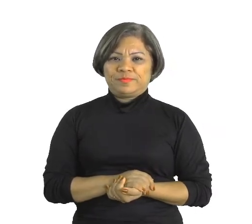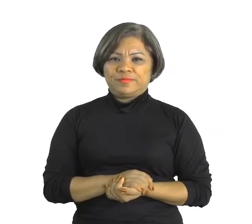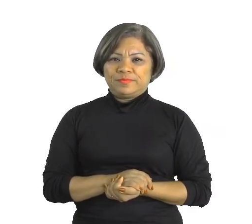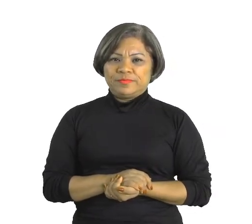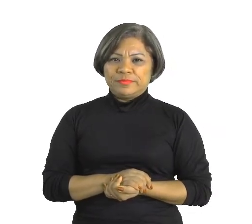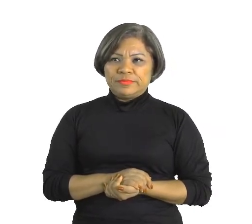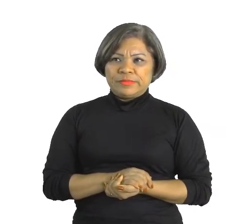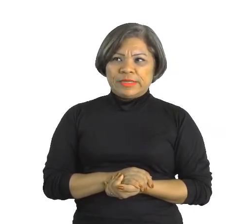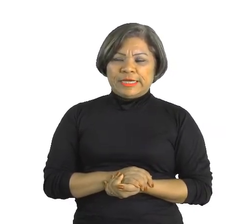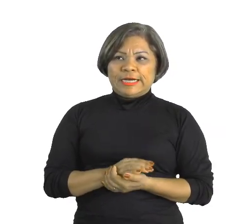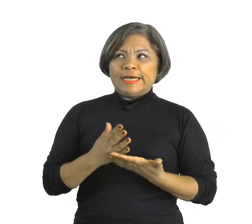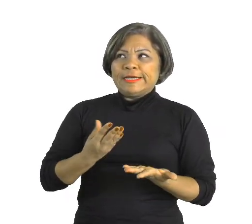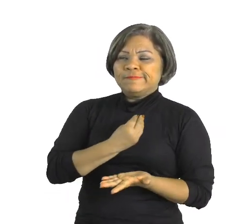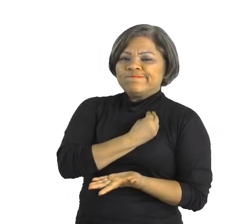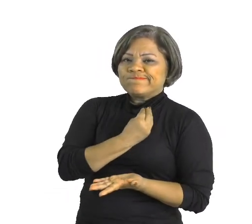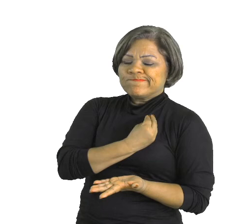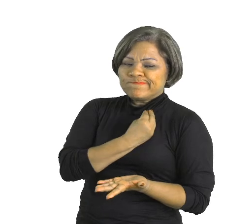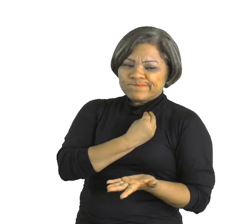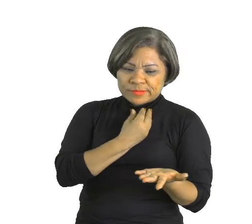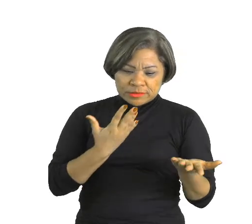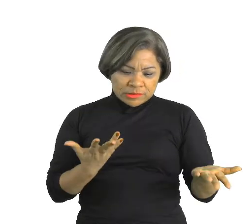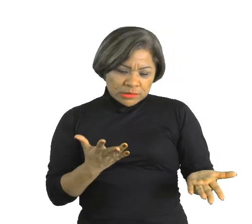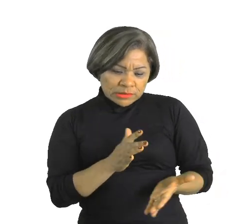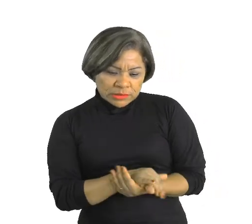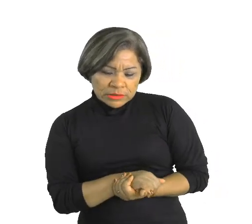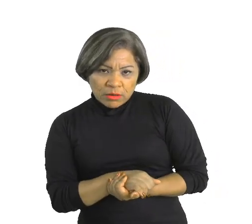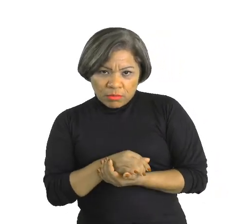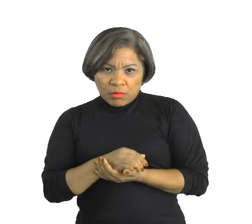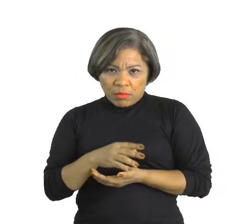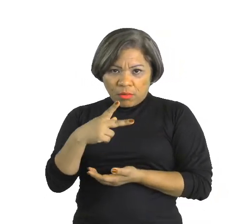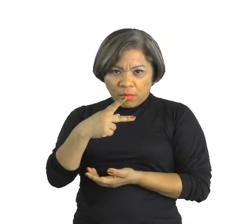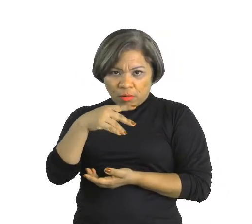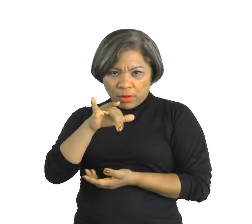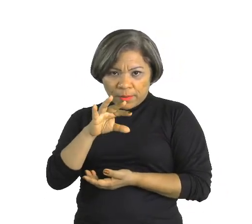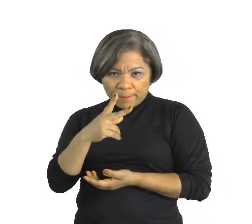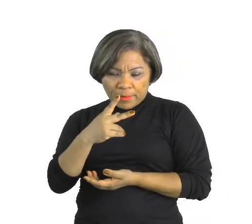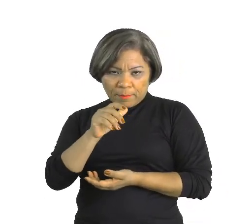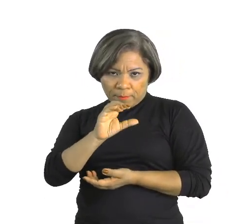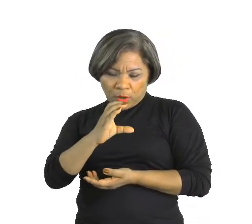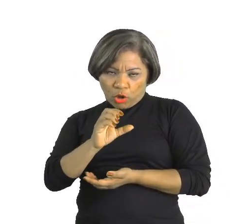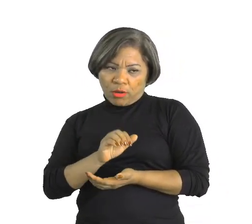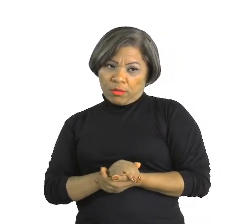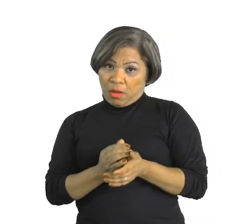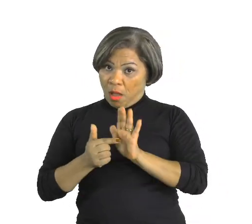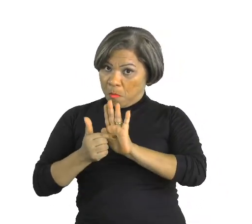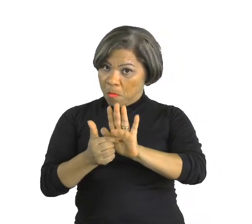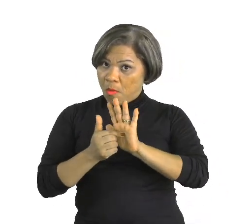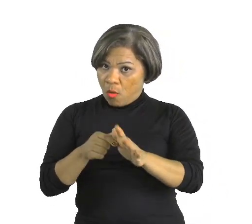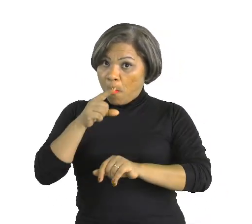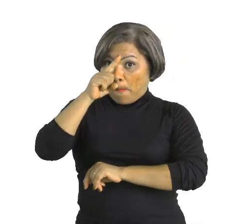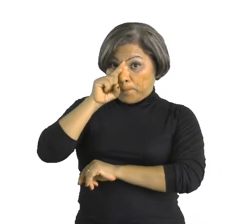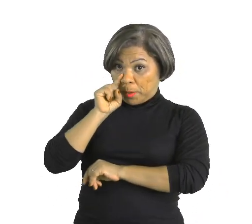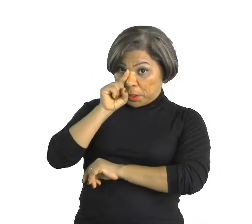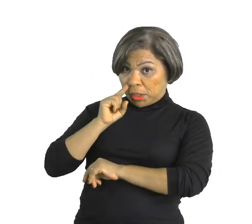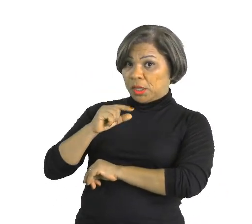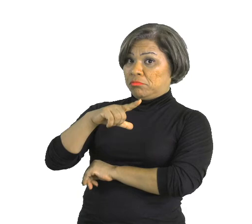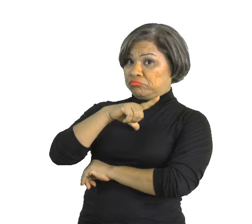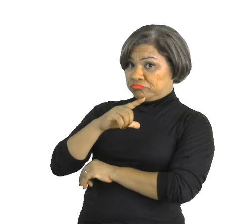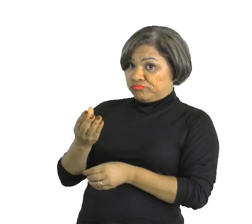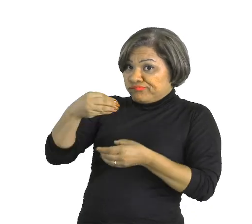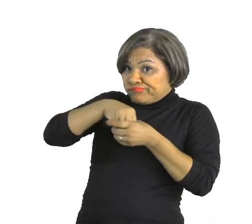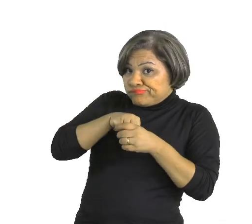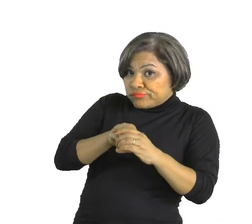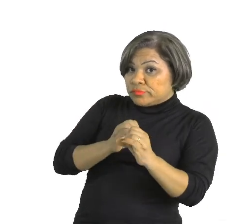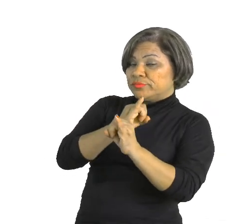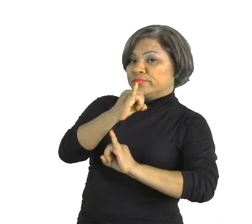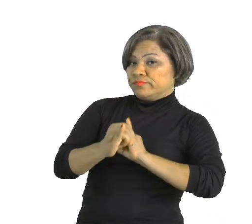situação vivida por Pipoca revela os perigos que existem na internet para as crianças. Sabendo